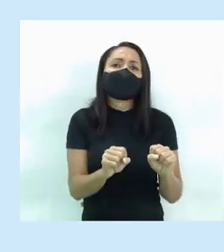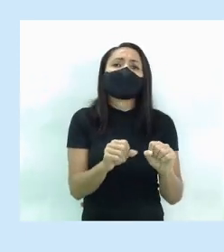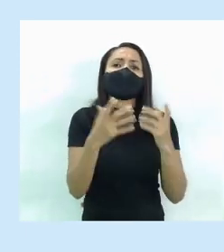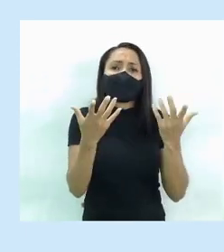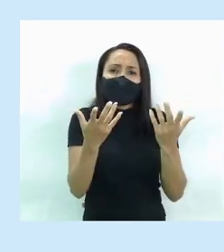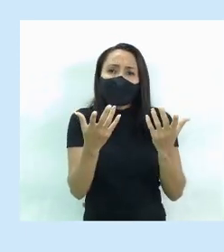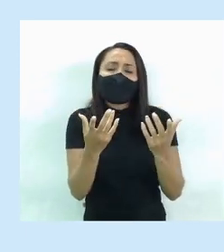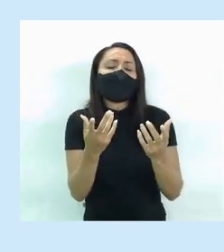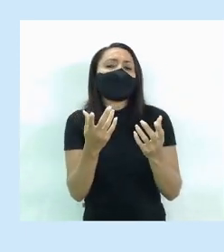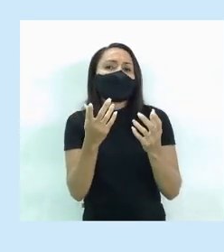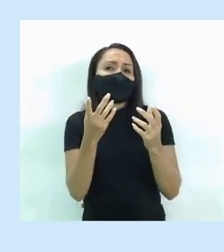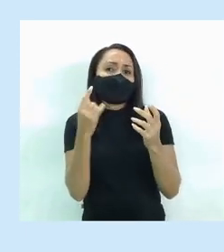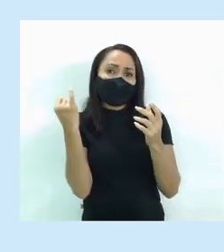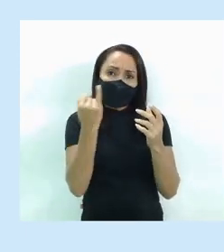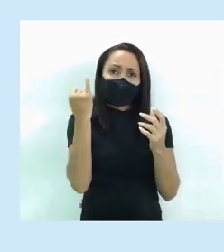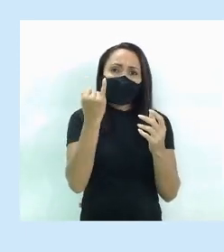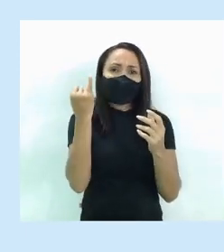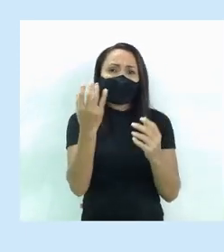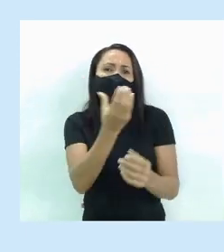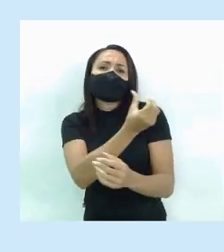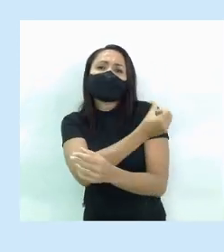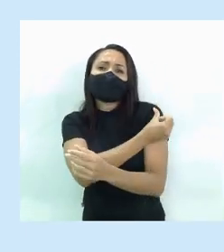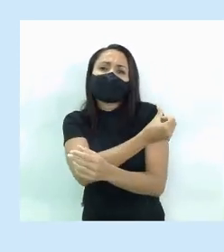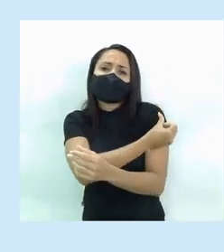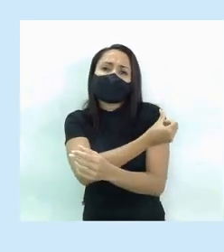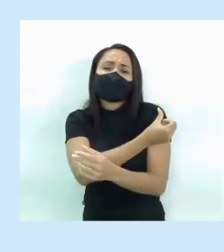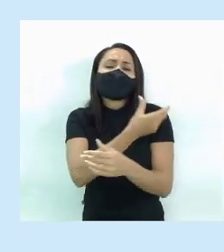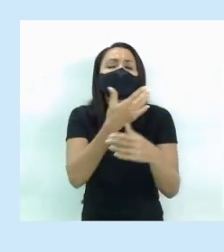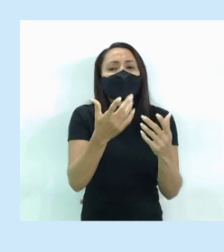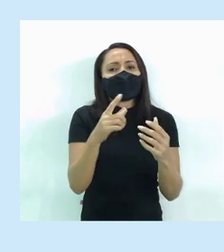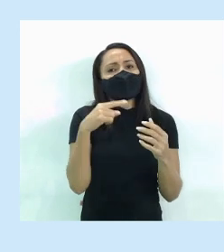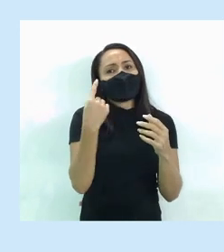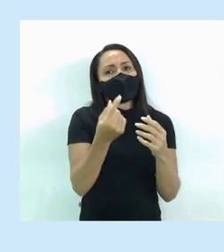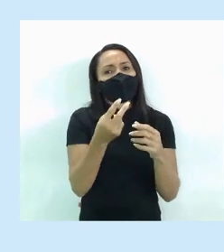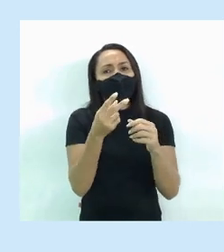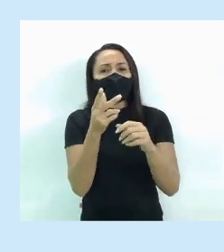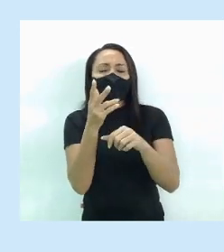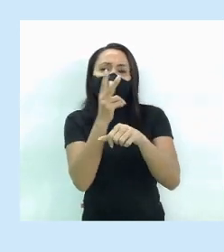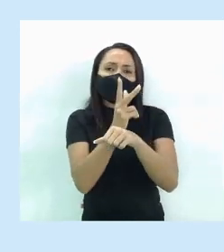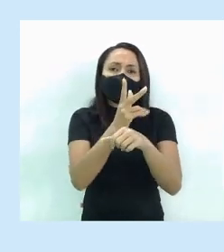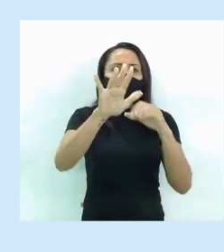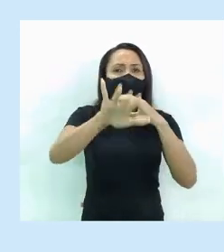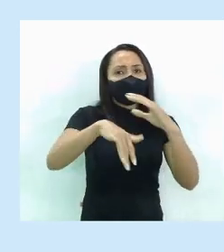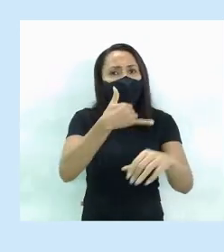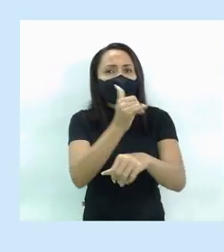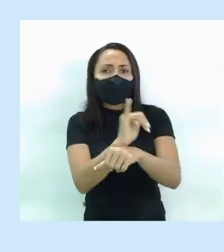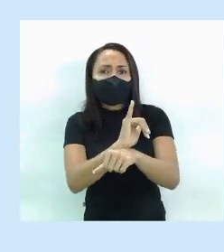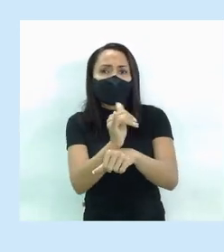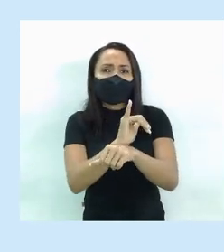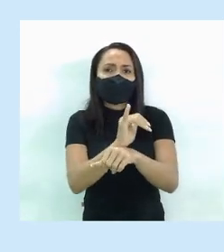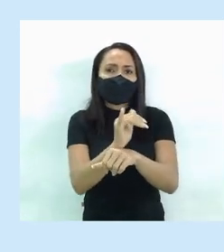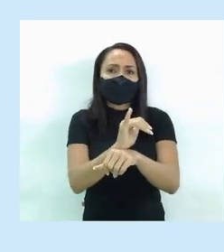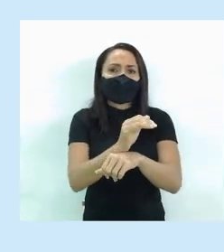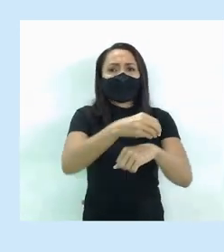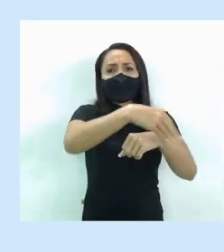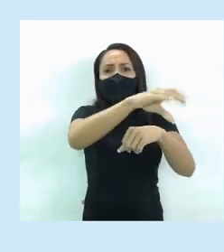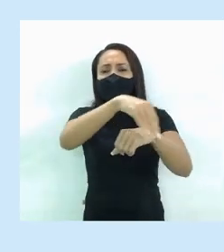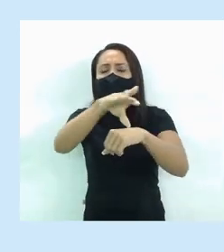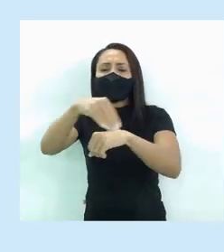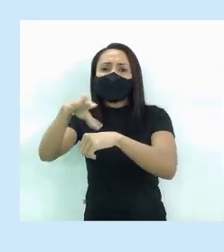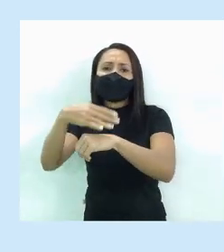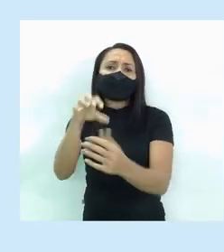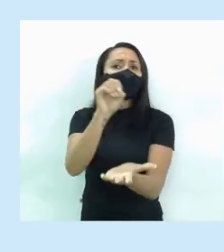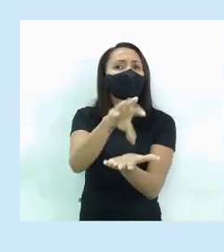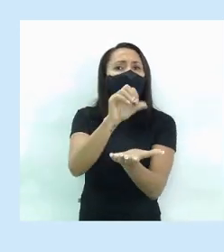Para vocês, alunos do sexto ano, assistam o vídeo, assistam novamente no YouTube, tá certo? Divulguem os vídeos do